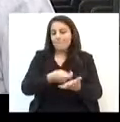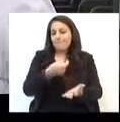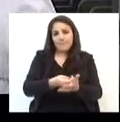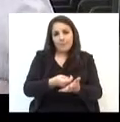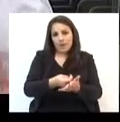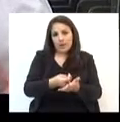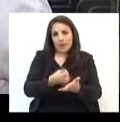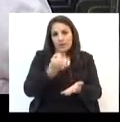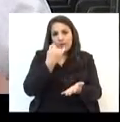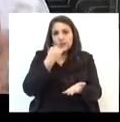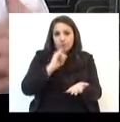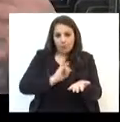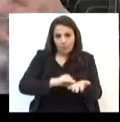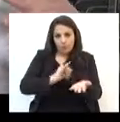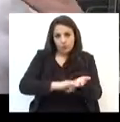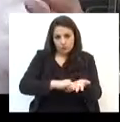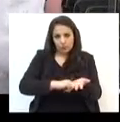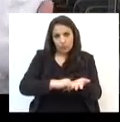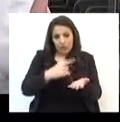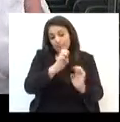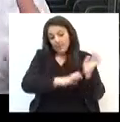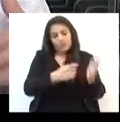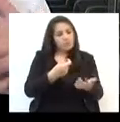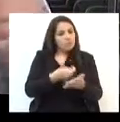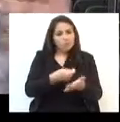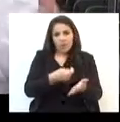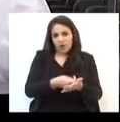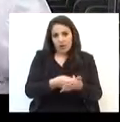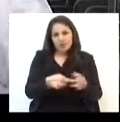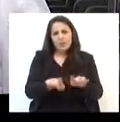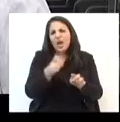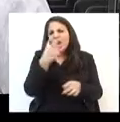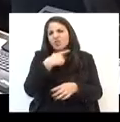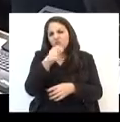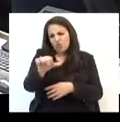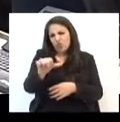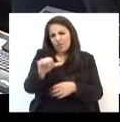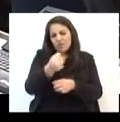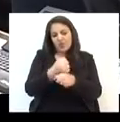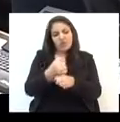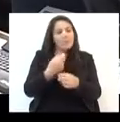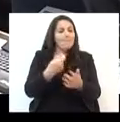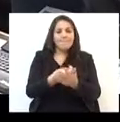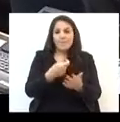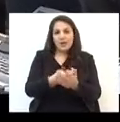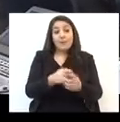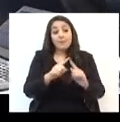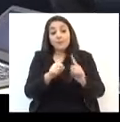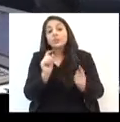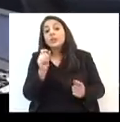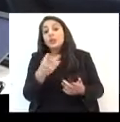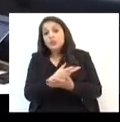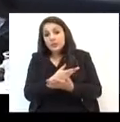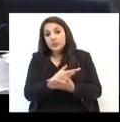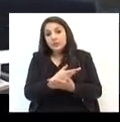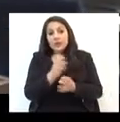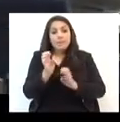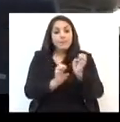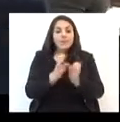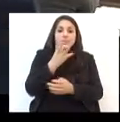empresa. E esse período seria se eu não me engano, de 9 anos. Acontece que a empresa demorou um pouco mais